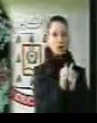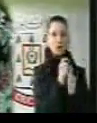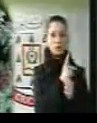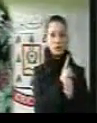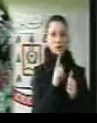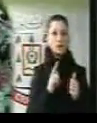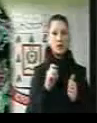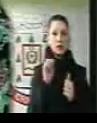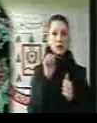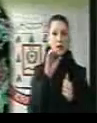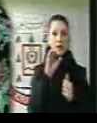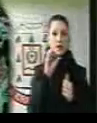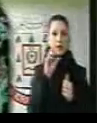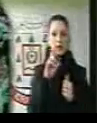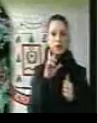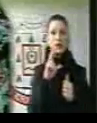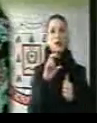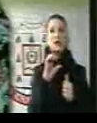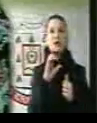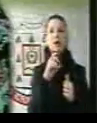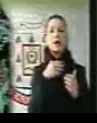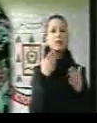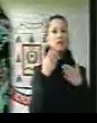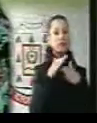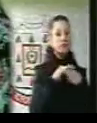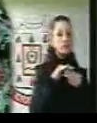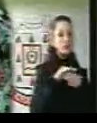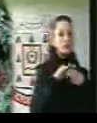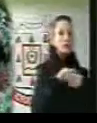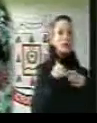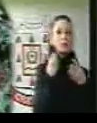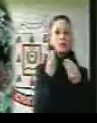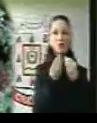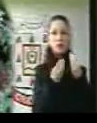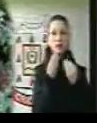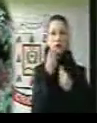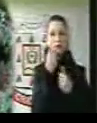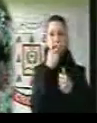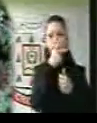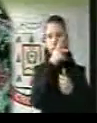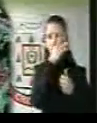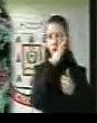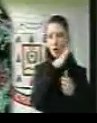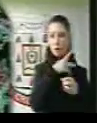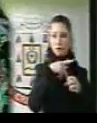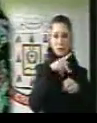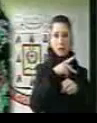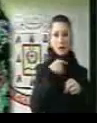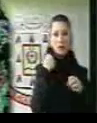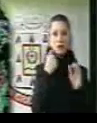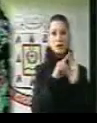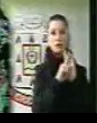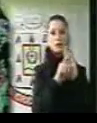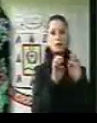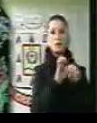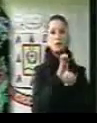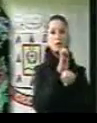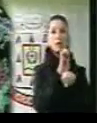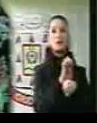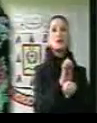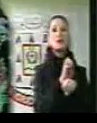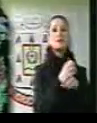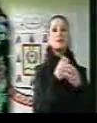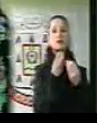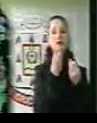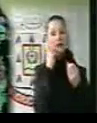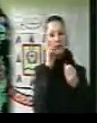gente compreende hoje a situação econômica do nosso país. E hoje reflete isso no Estado e, consequentemente, no município.